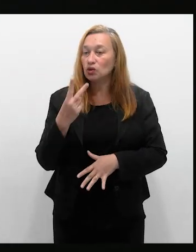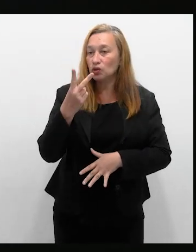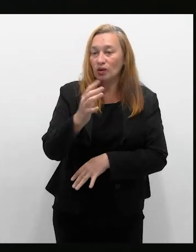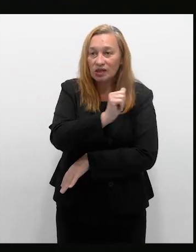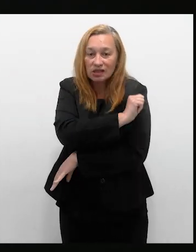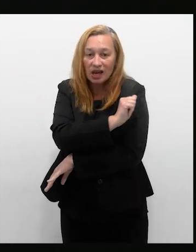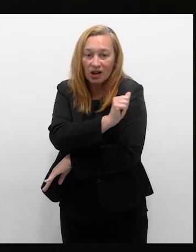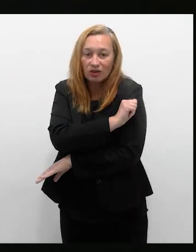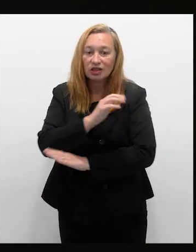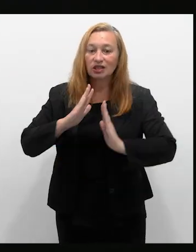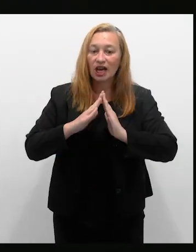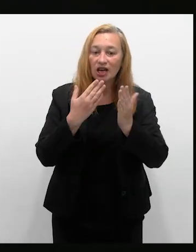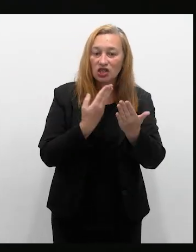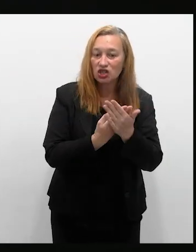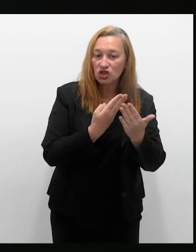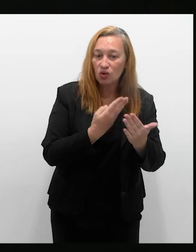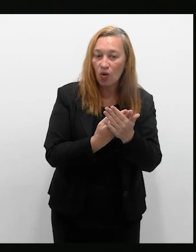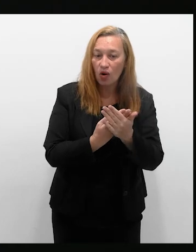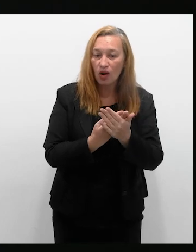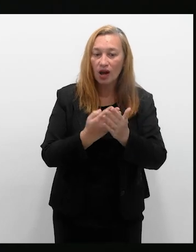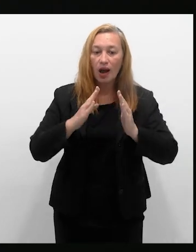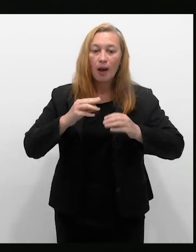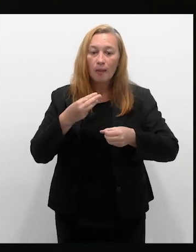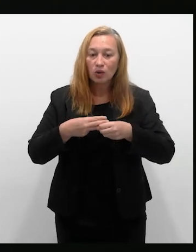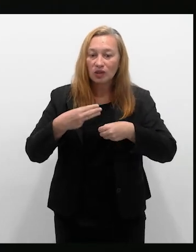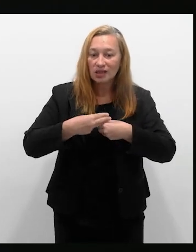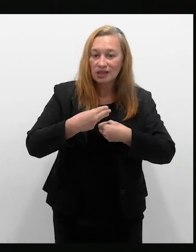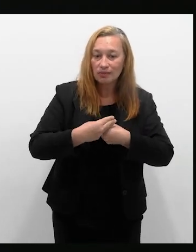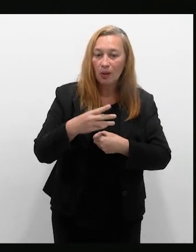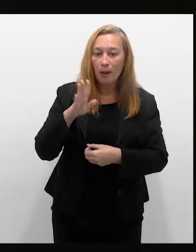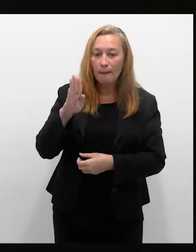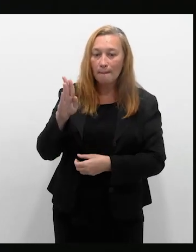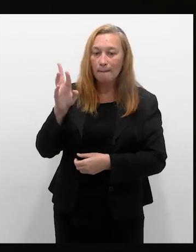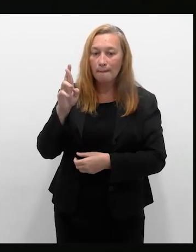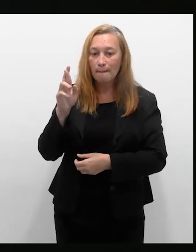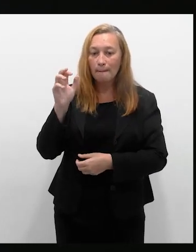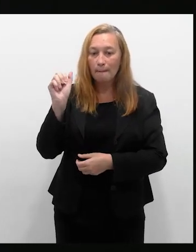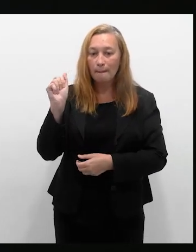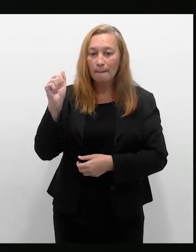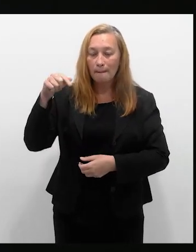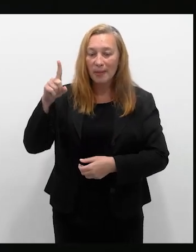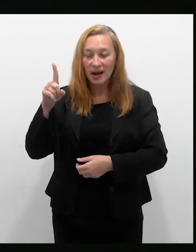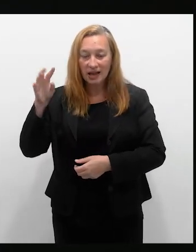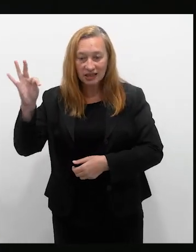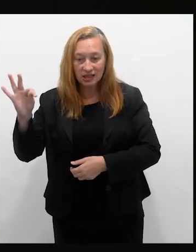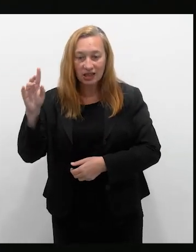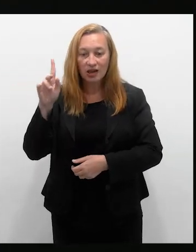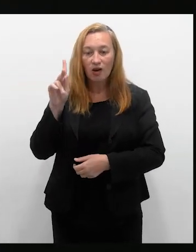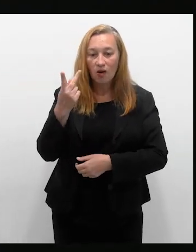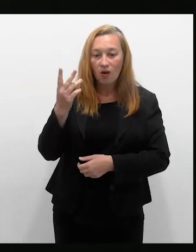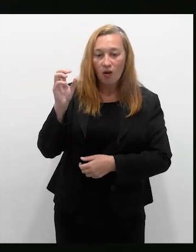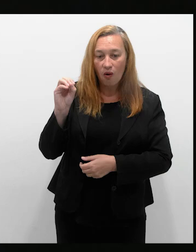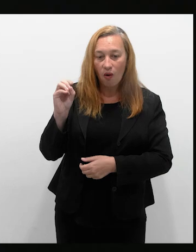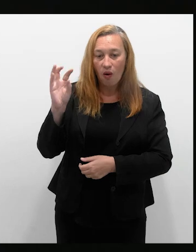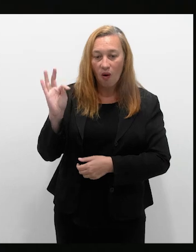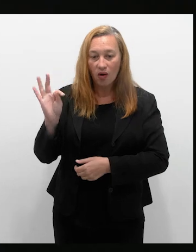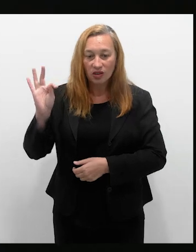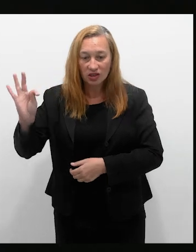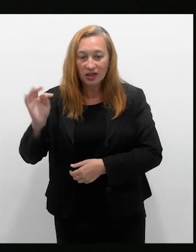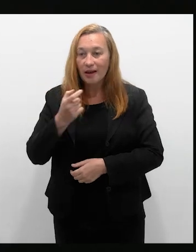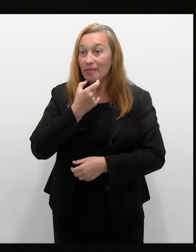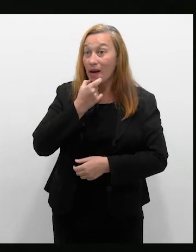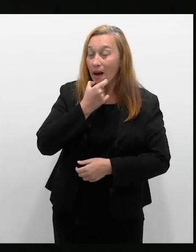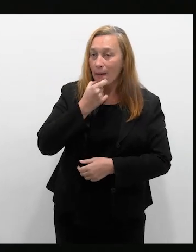2 alunos da Escola Municipal Brant Horta, localizada na Penha Circular do Rio de Janeiro, para o Encontro Internacional de Cinema